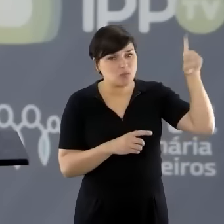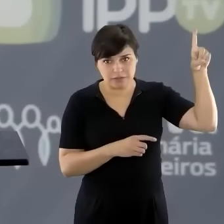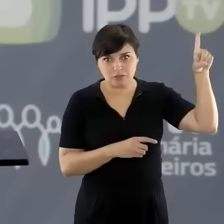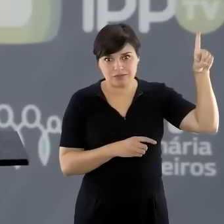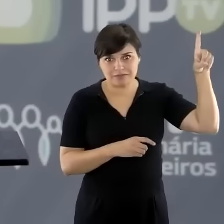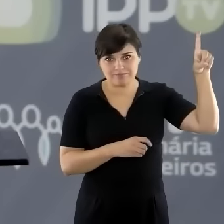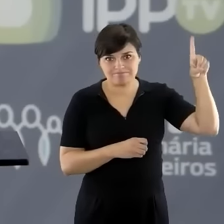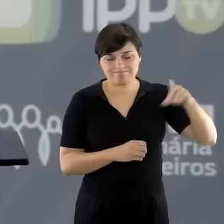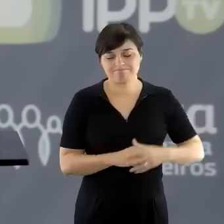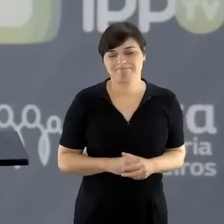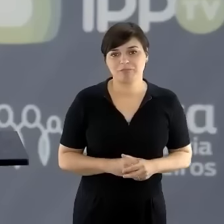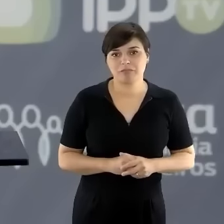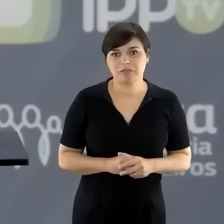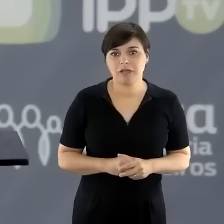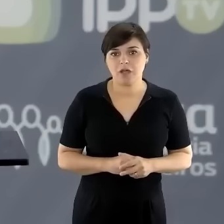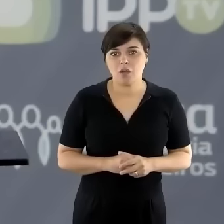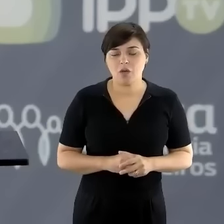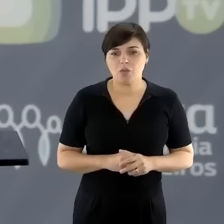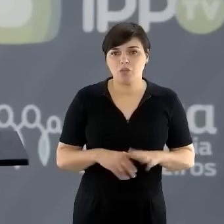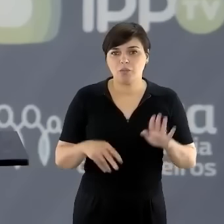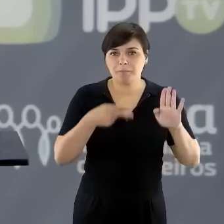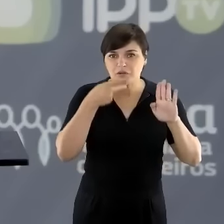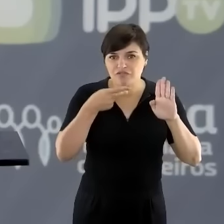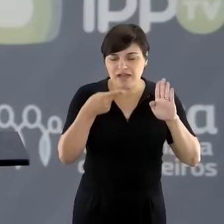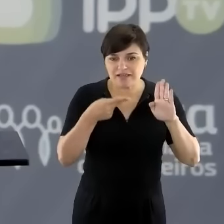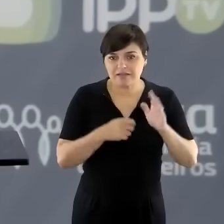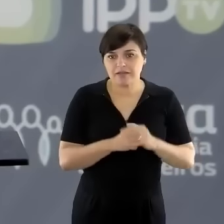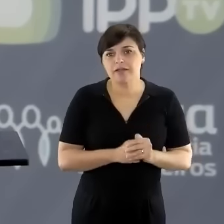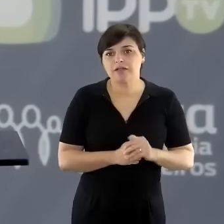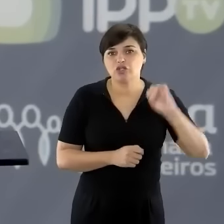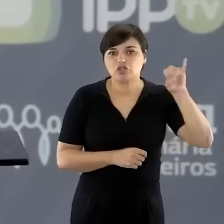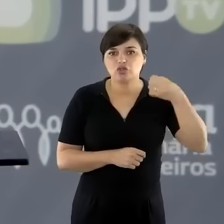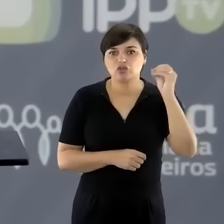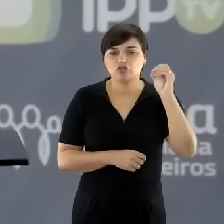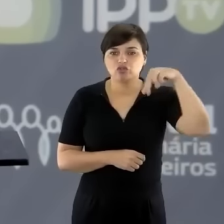Deus O Profeta Jonas é o primeiro